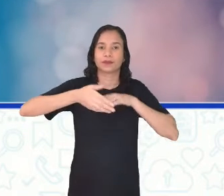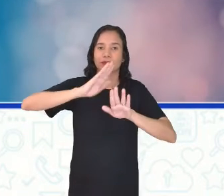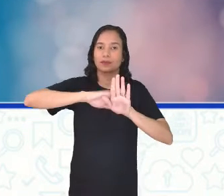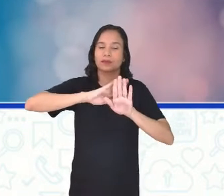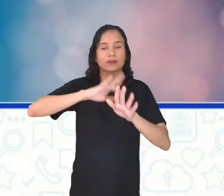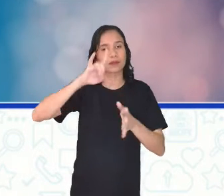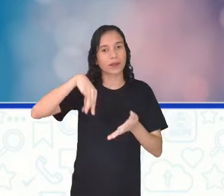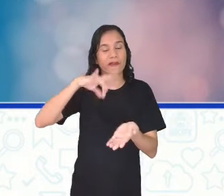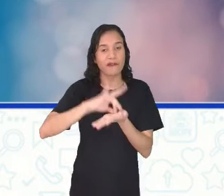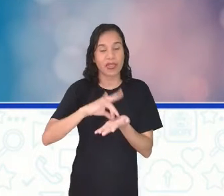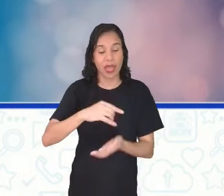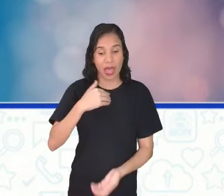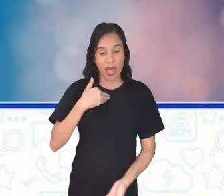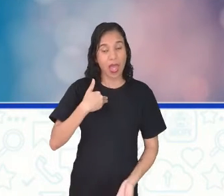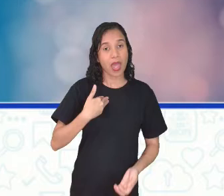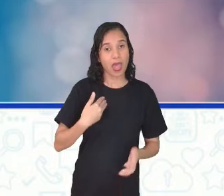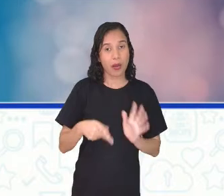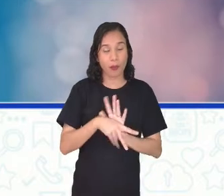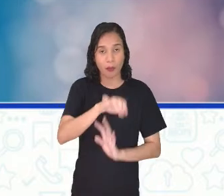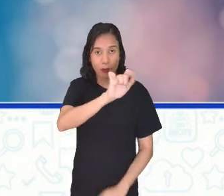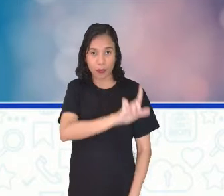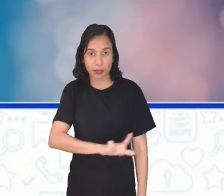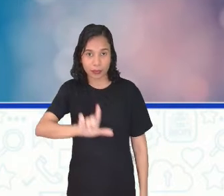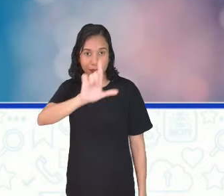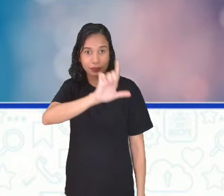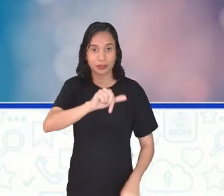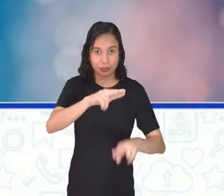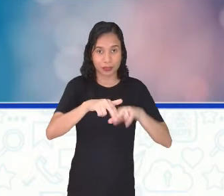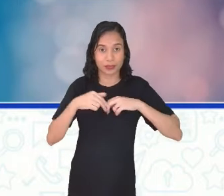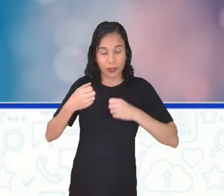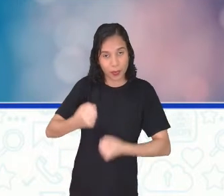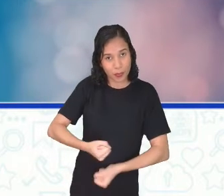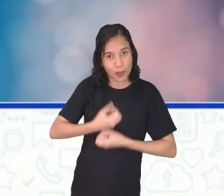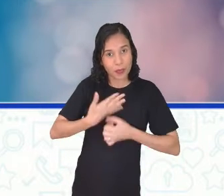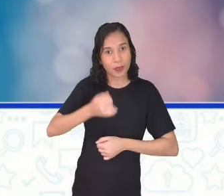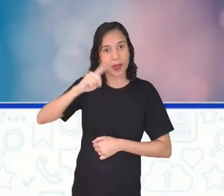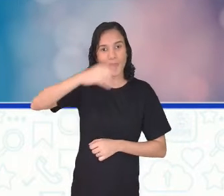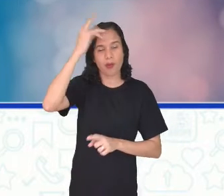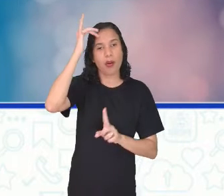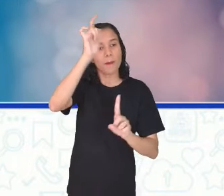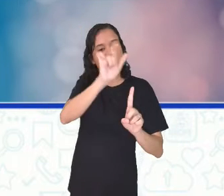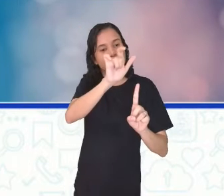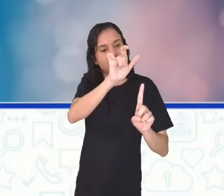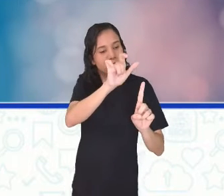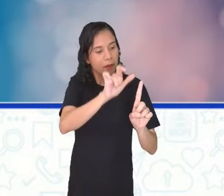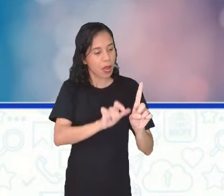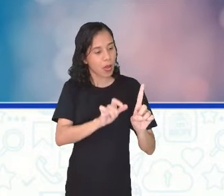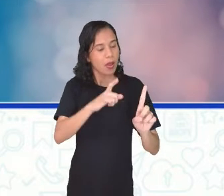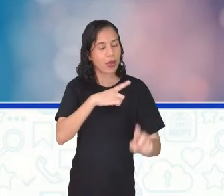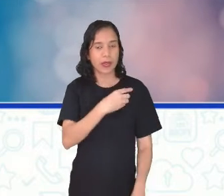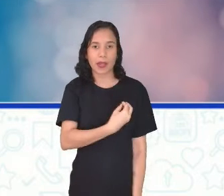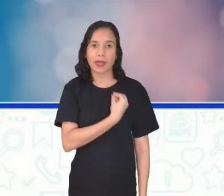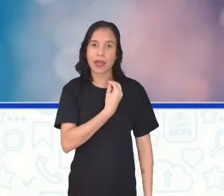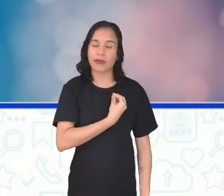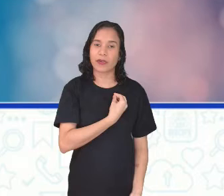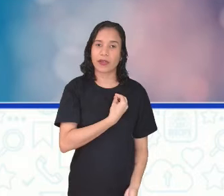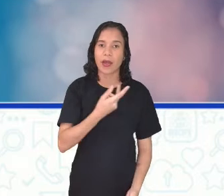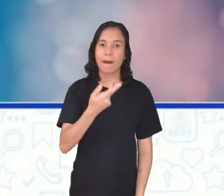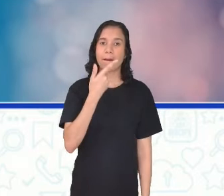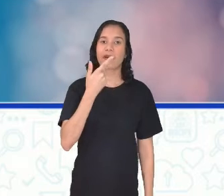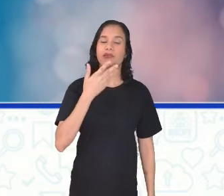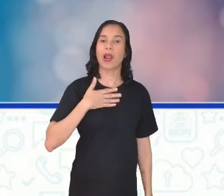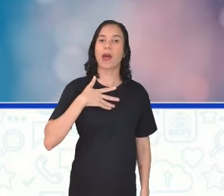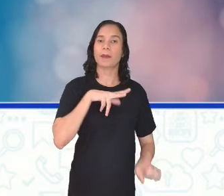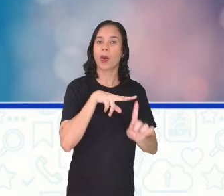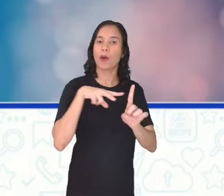muito do eu lírico, que no poema é uma espécie de persona, né? Que existe para contar a sua versão da